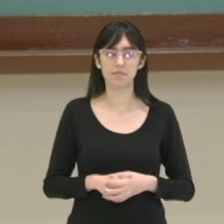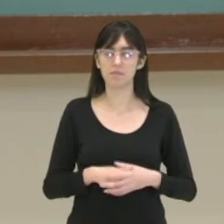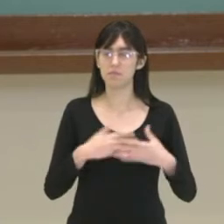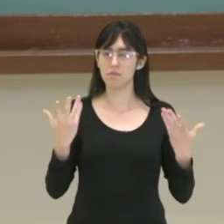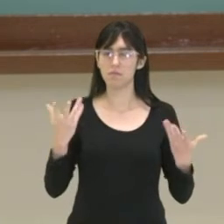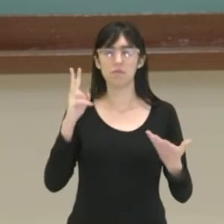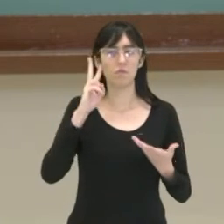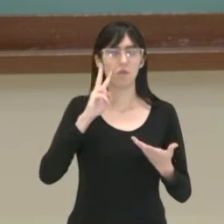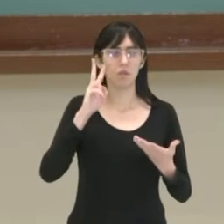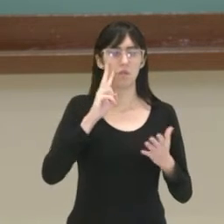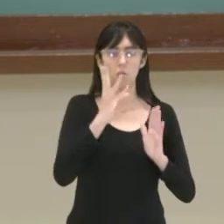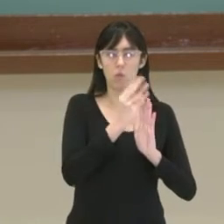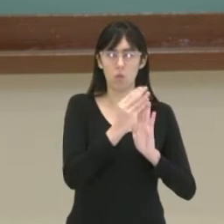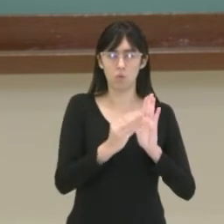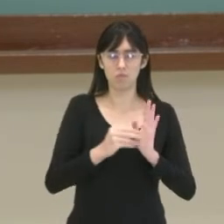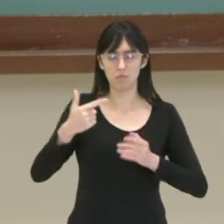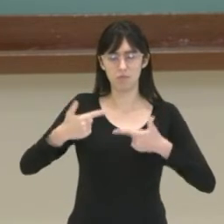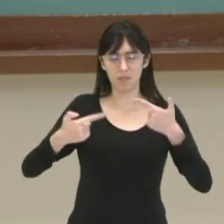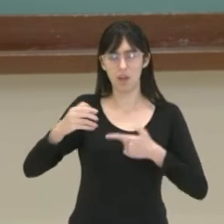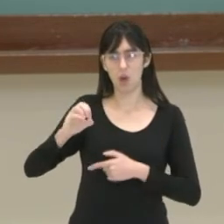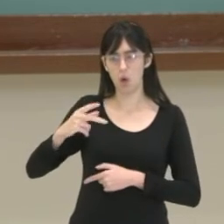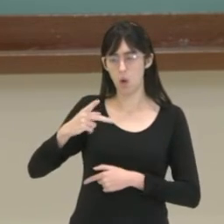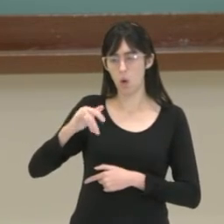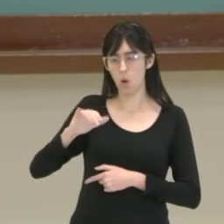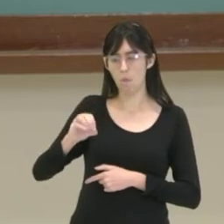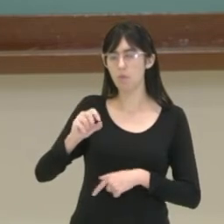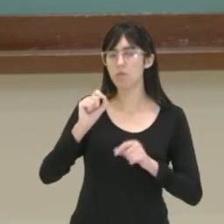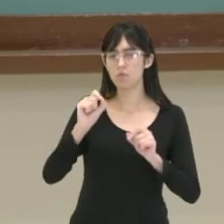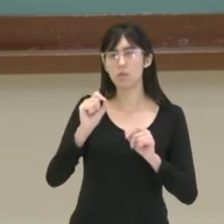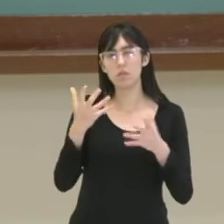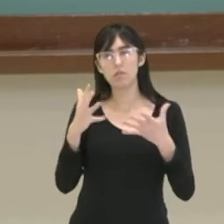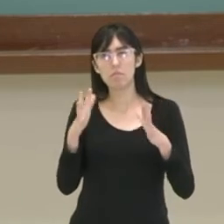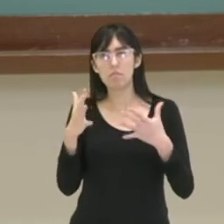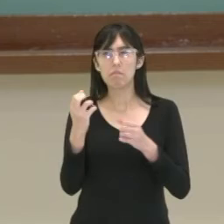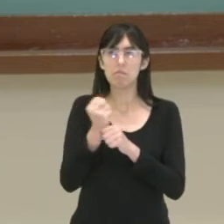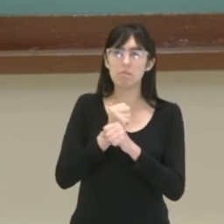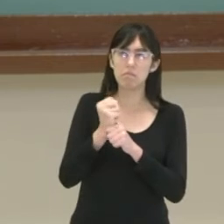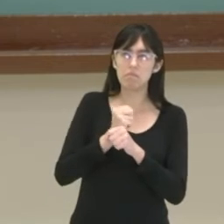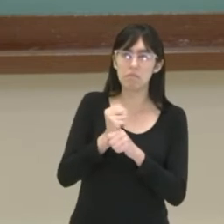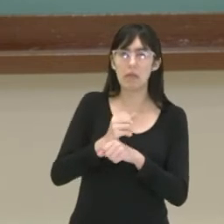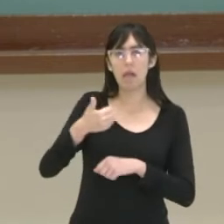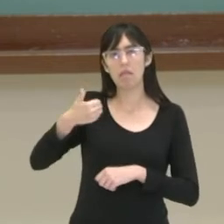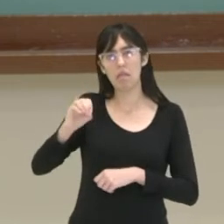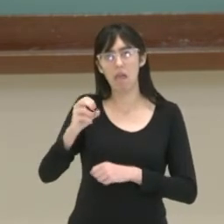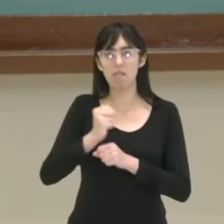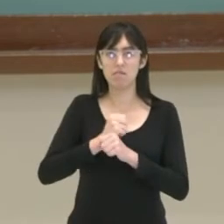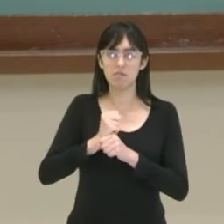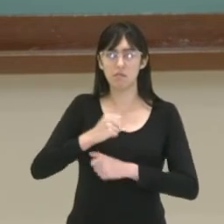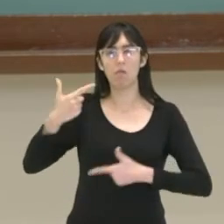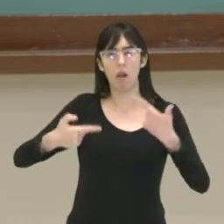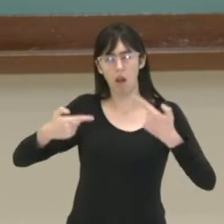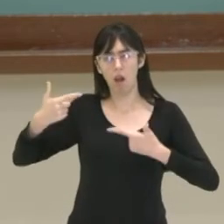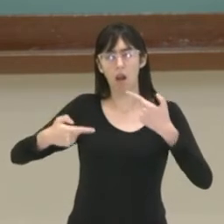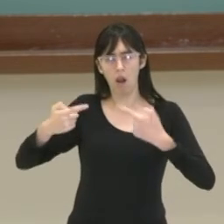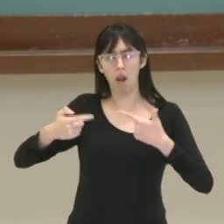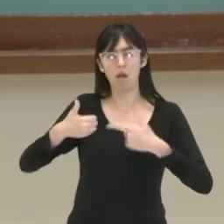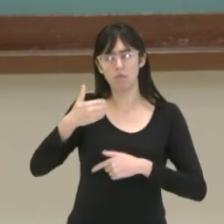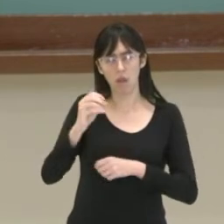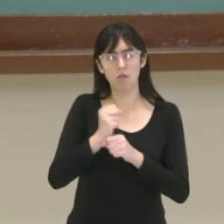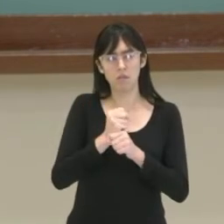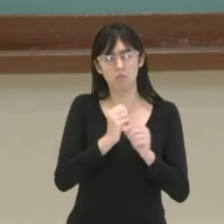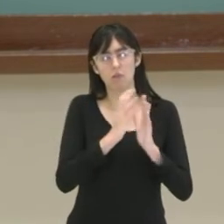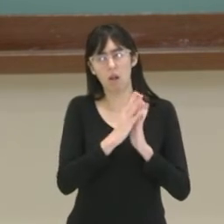os conteúdos da Guerra do Ópio, a guerra ela levou mais ou menos 10 anos, aonde a